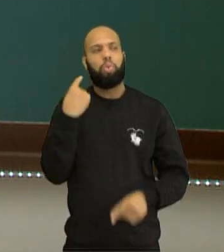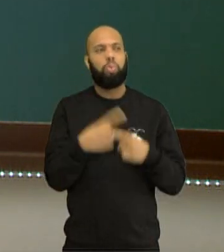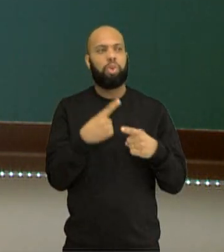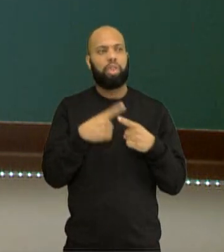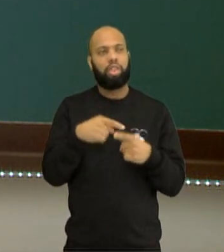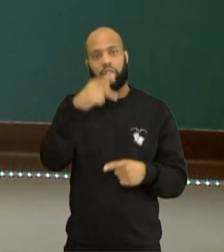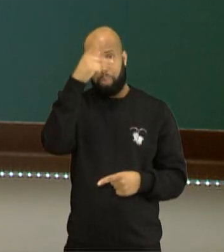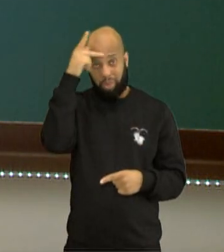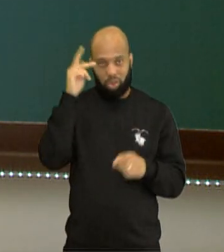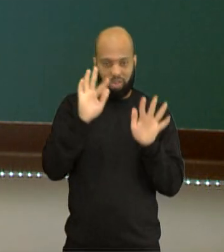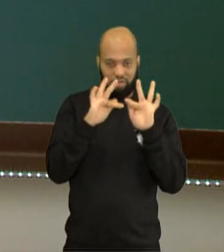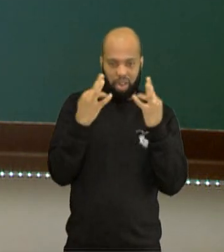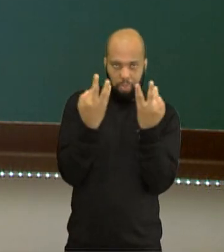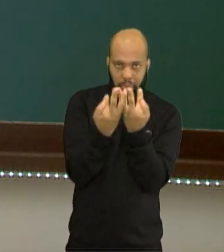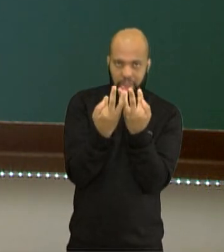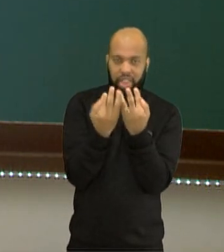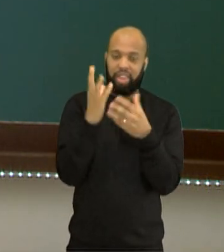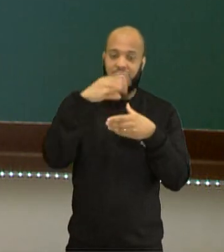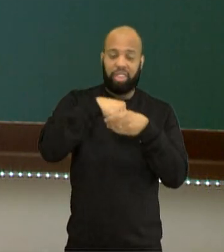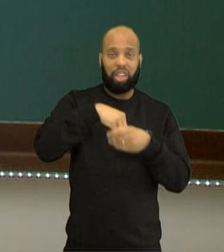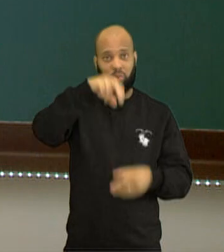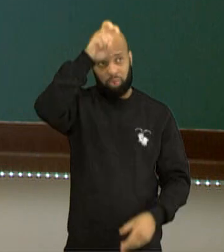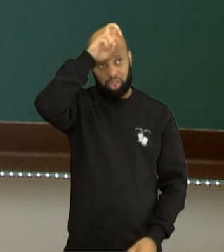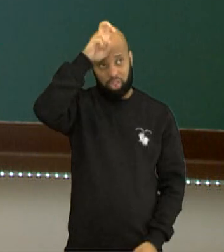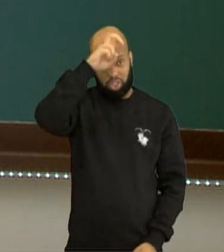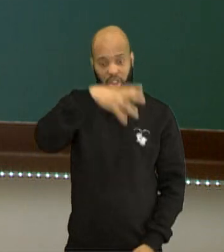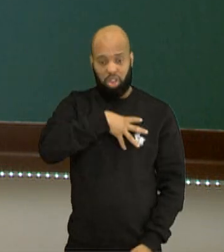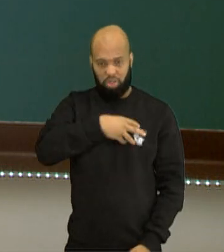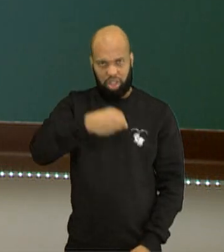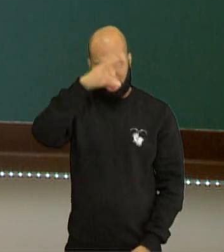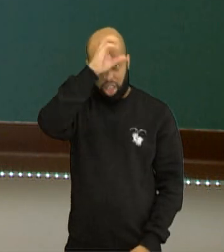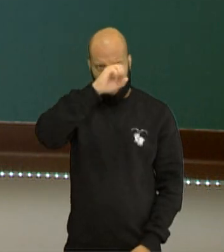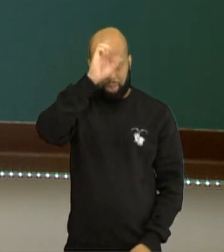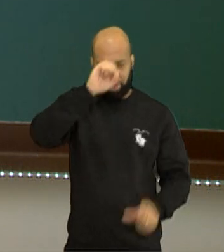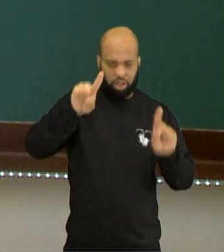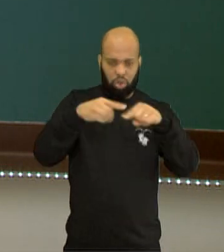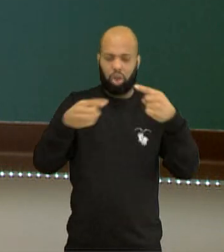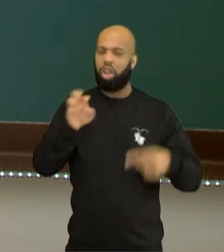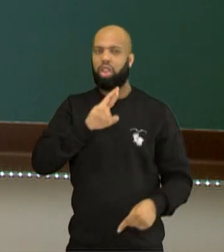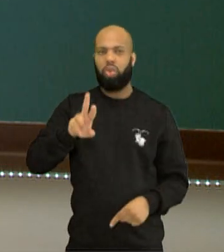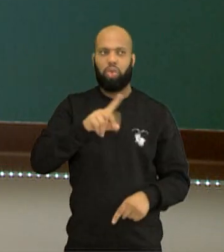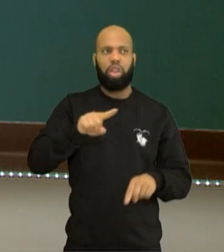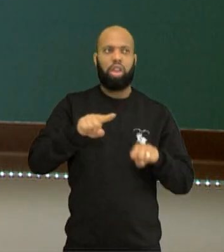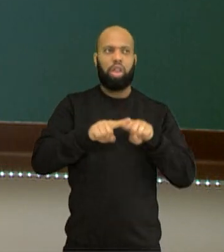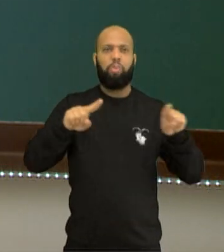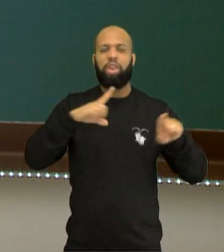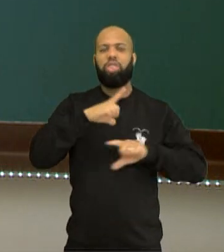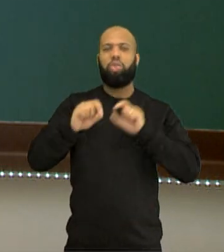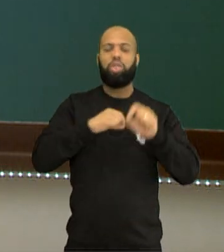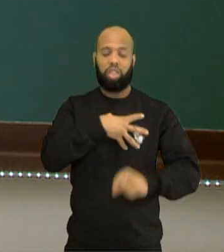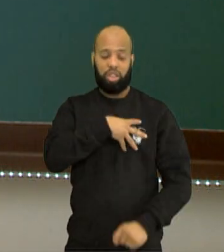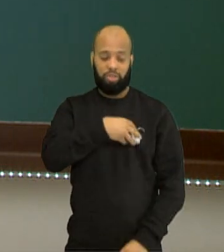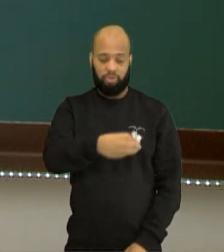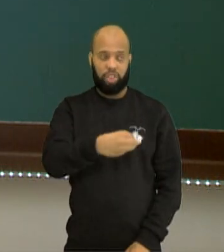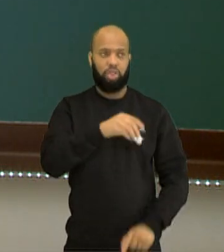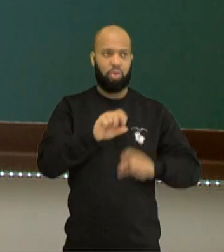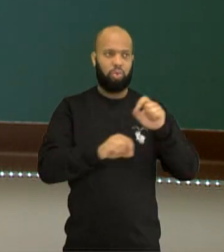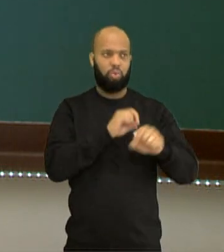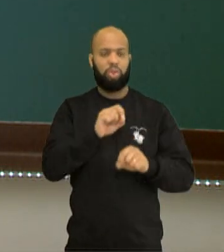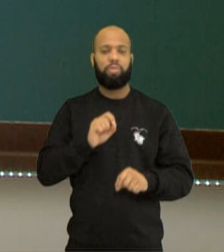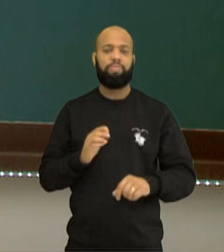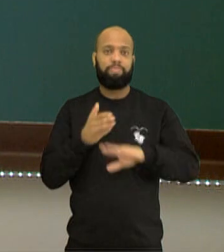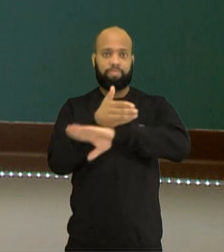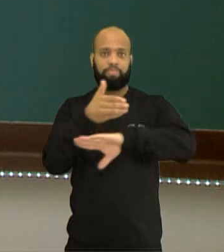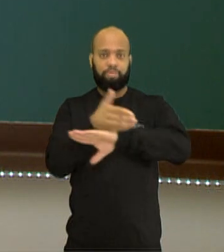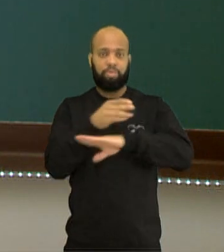pessoas, as famílias dentro do Egito não encorajavam que seus filhos aprendessem instrumento musical, mas encorajavam que seus filhos fossem para